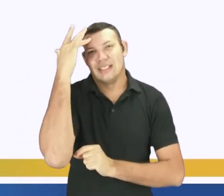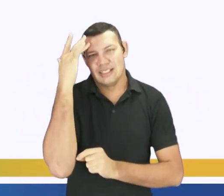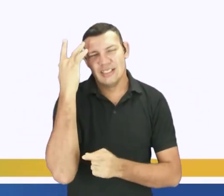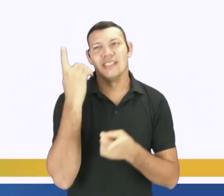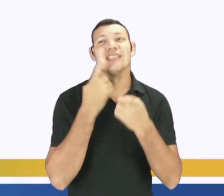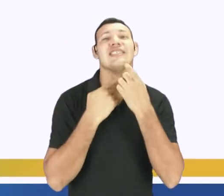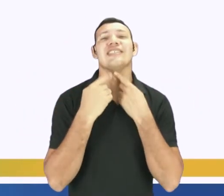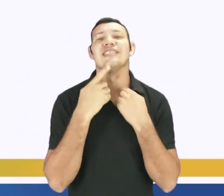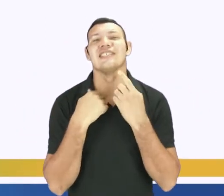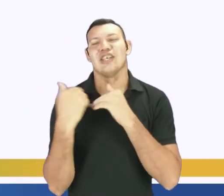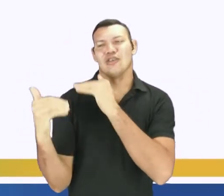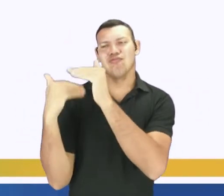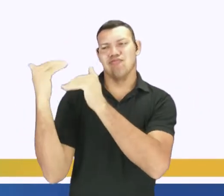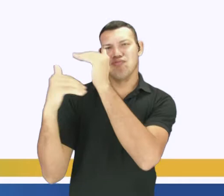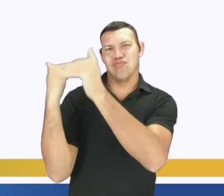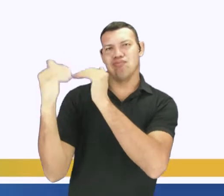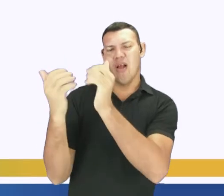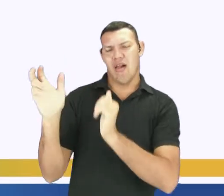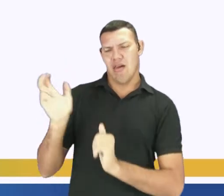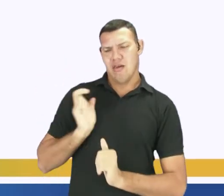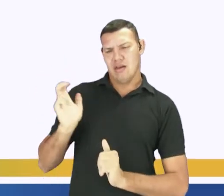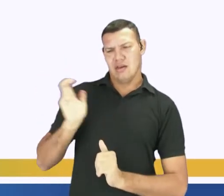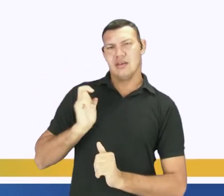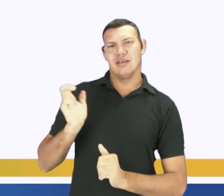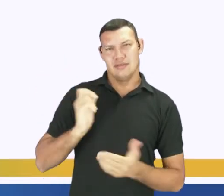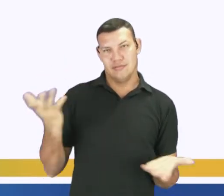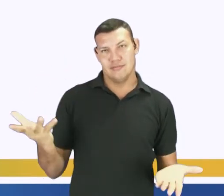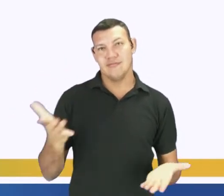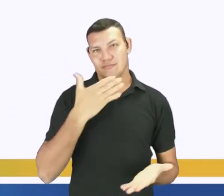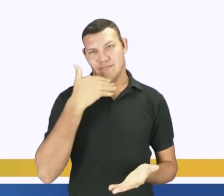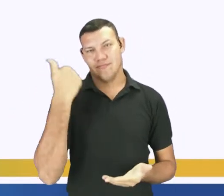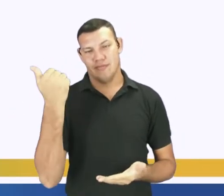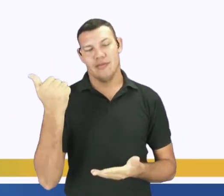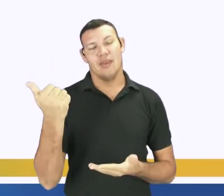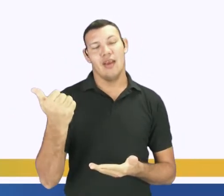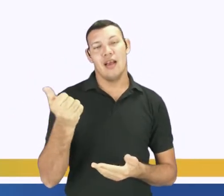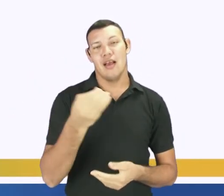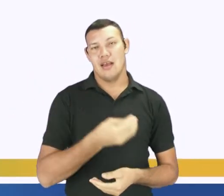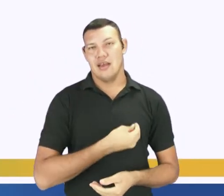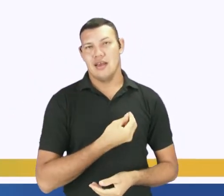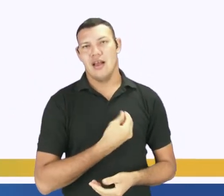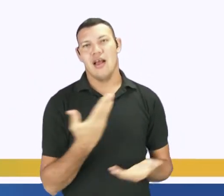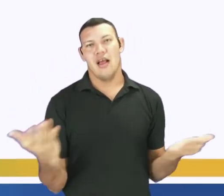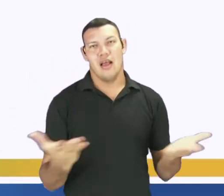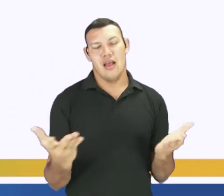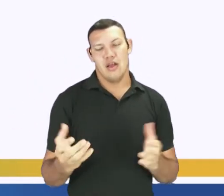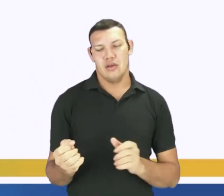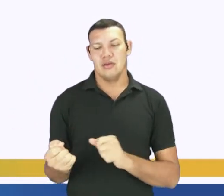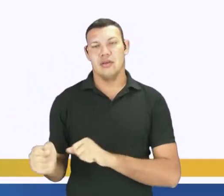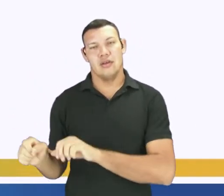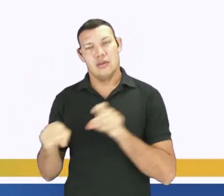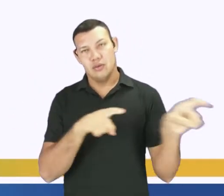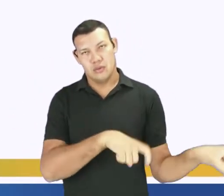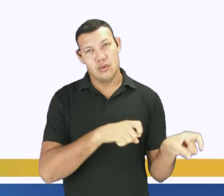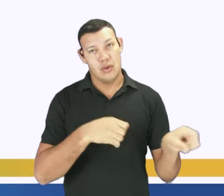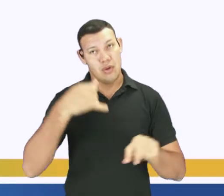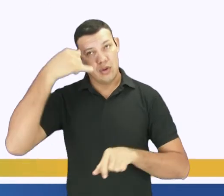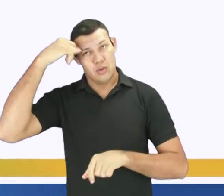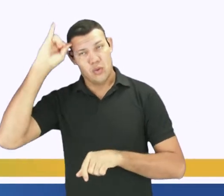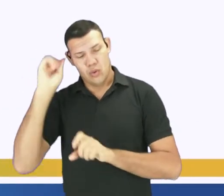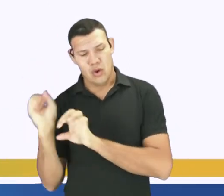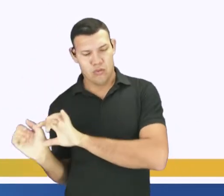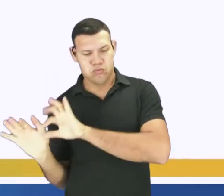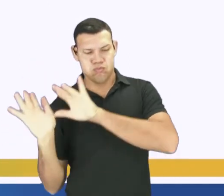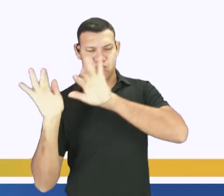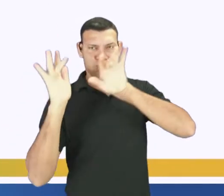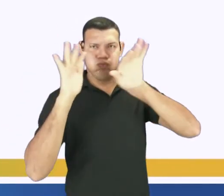desejo de crescer, de fazer fortuna, de melhorar de condições de vida. E agora eles vão sair das fazendas e vão vir para as cidades, procurando essas